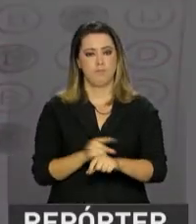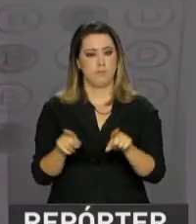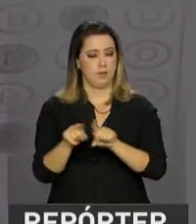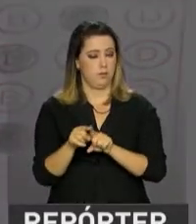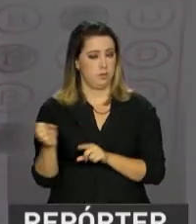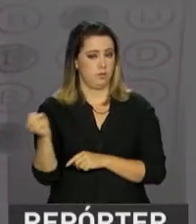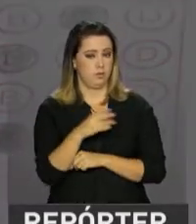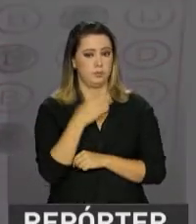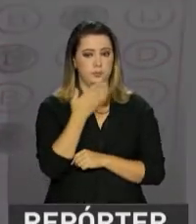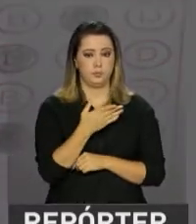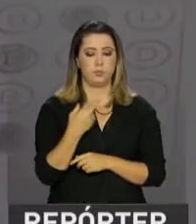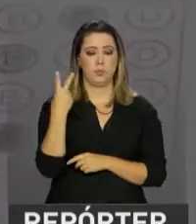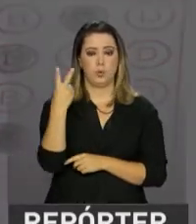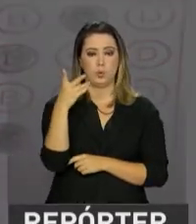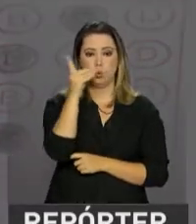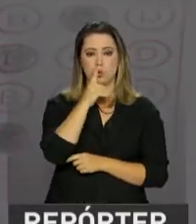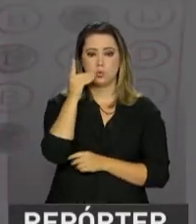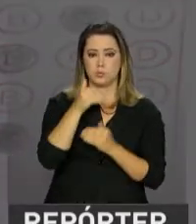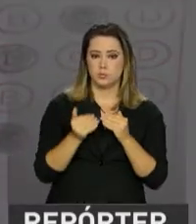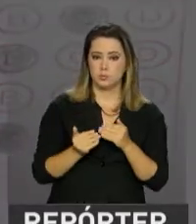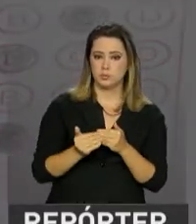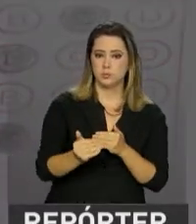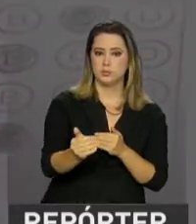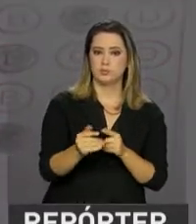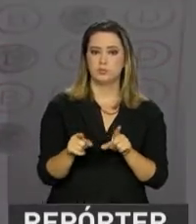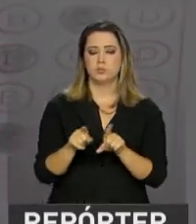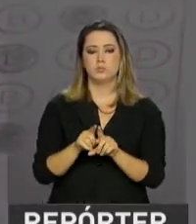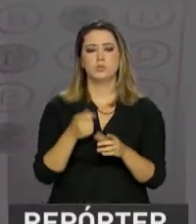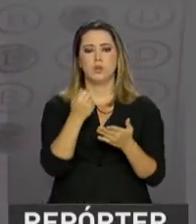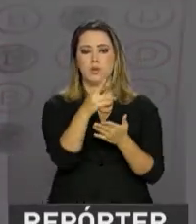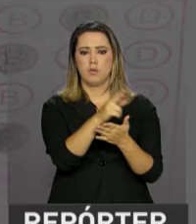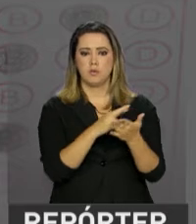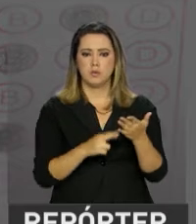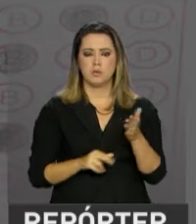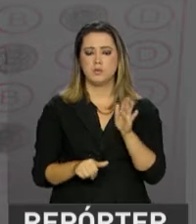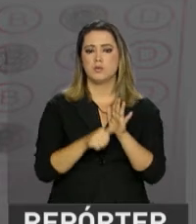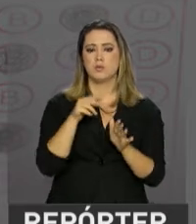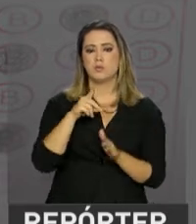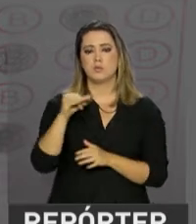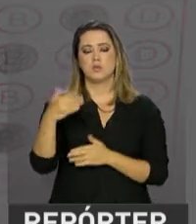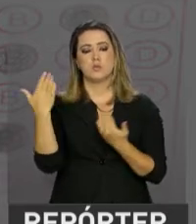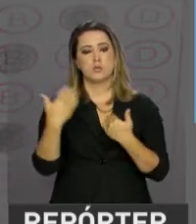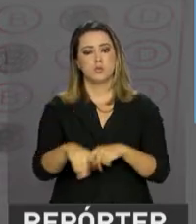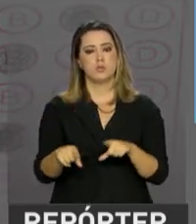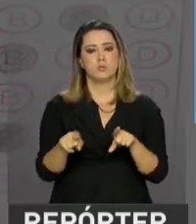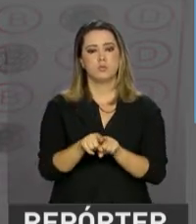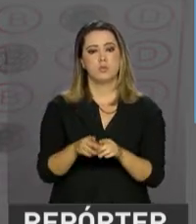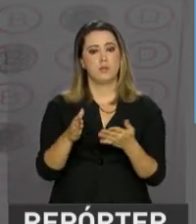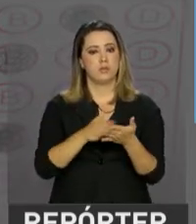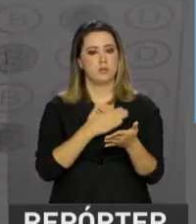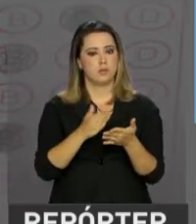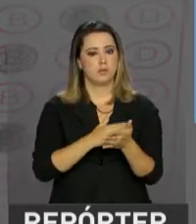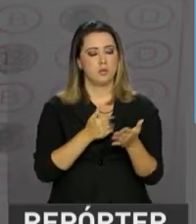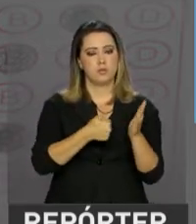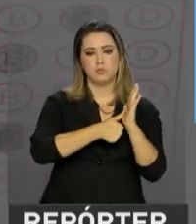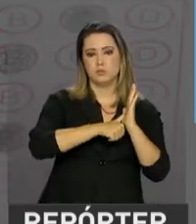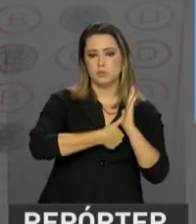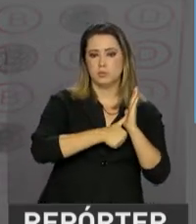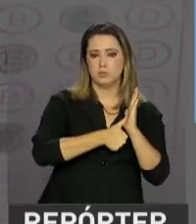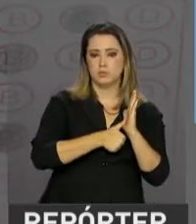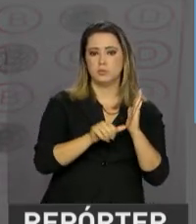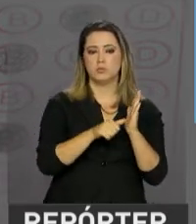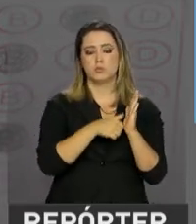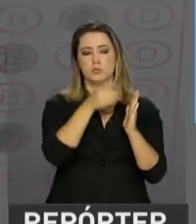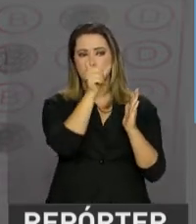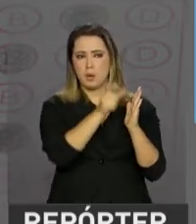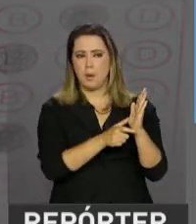provas em dois domingos consecutivos redação no primeiro dia de provas caderno de provas personalizado